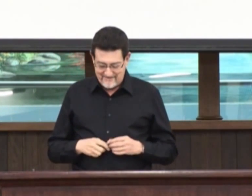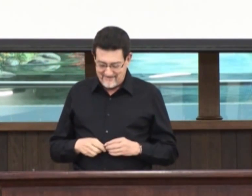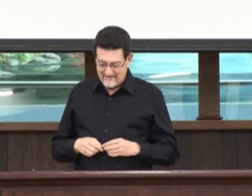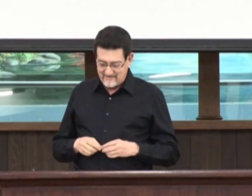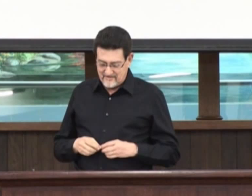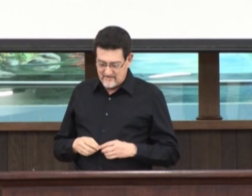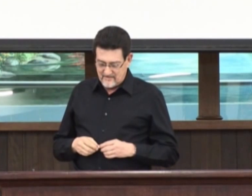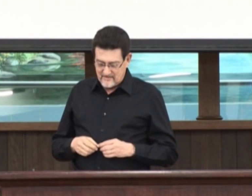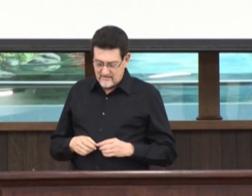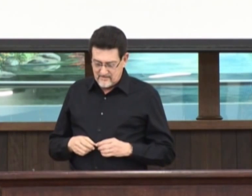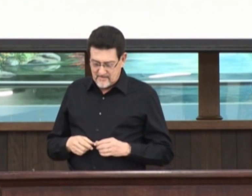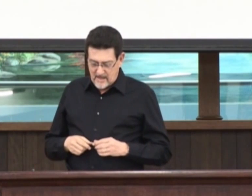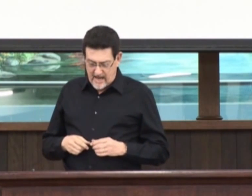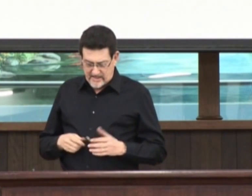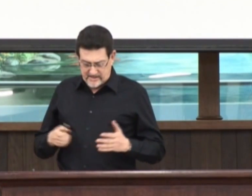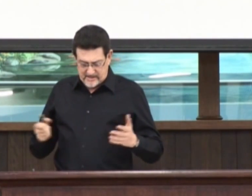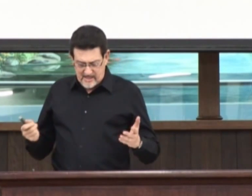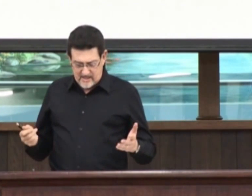princesa.